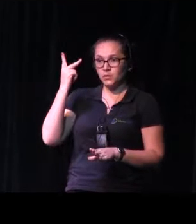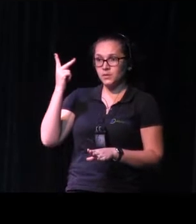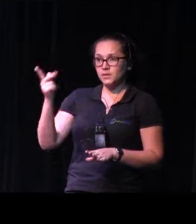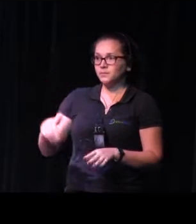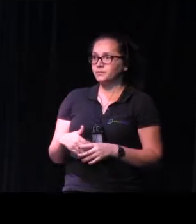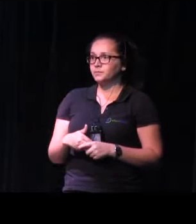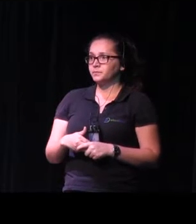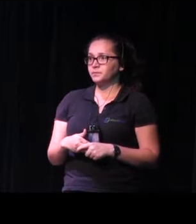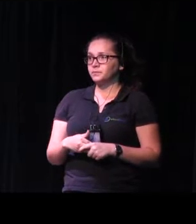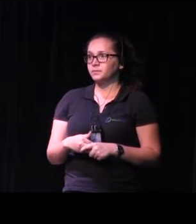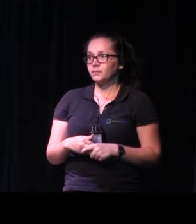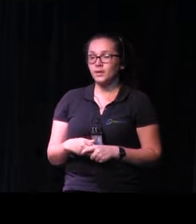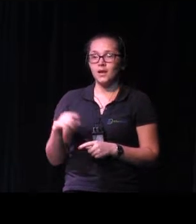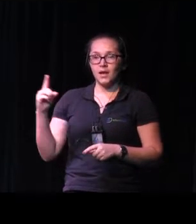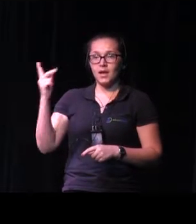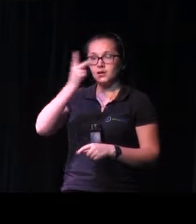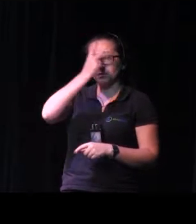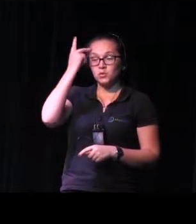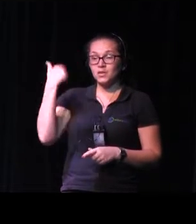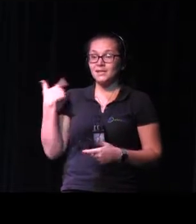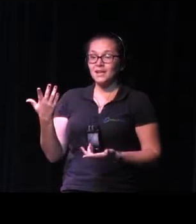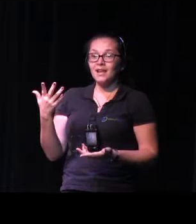E as pessoas